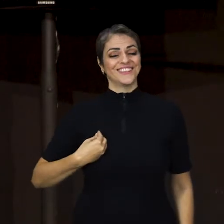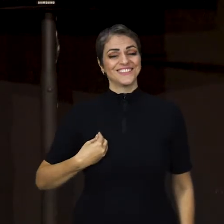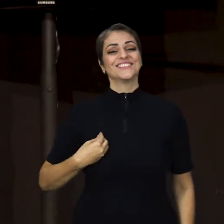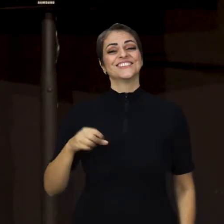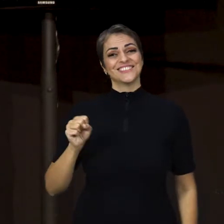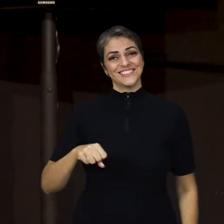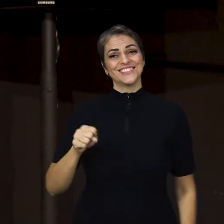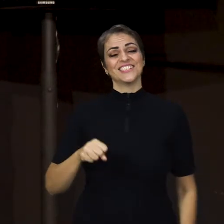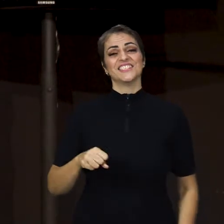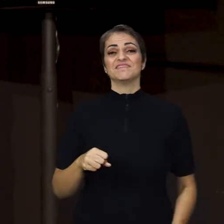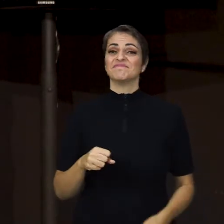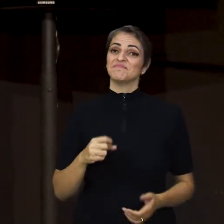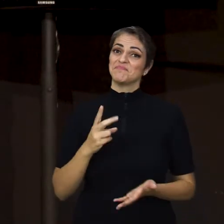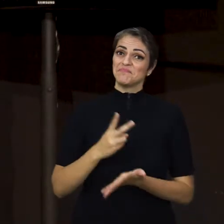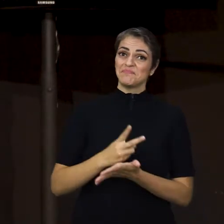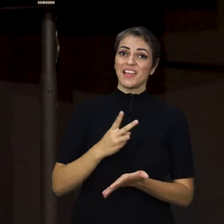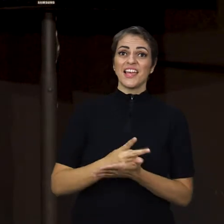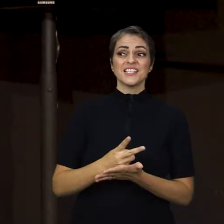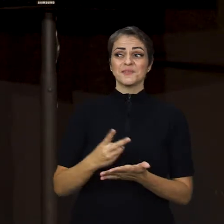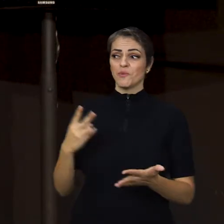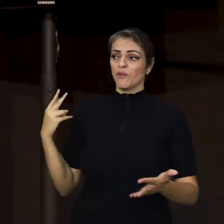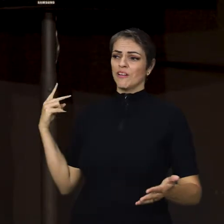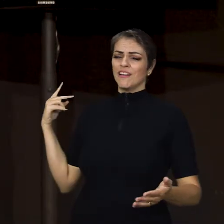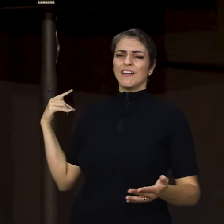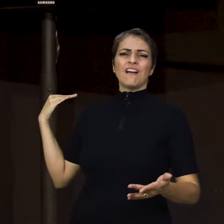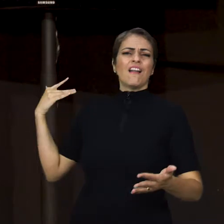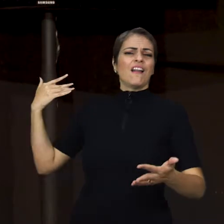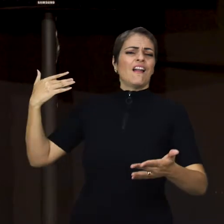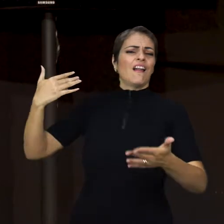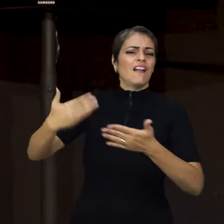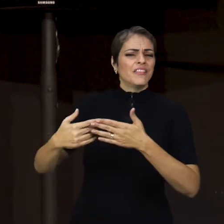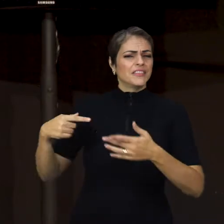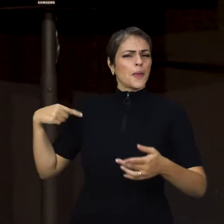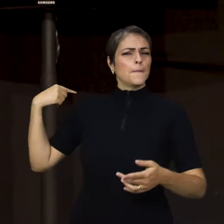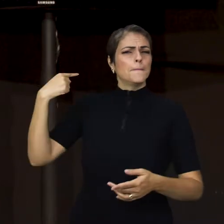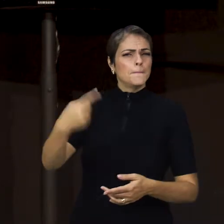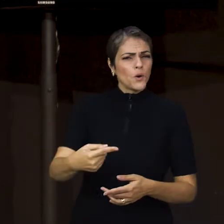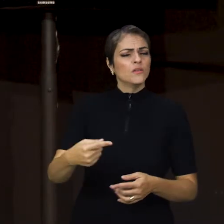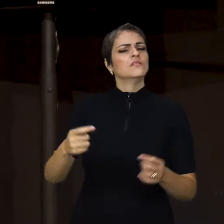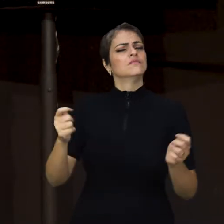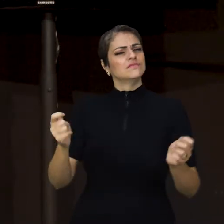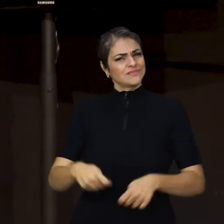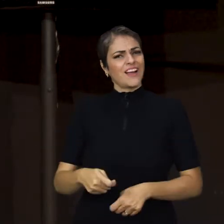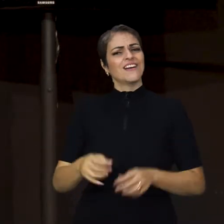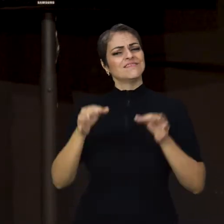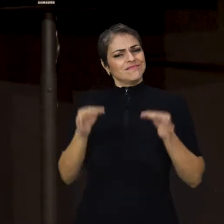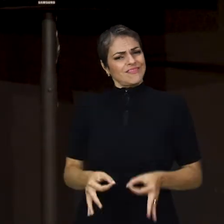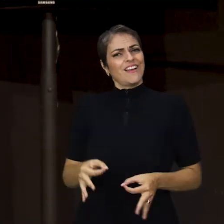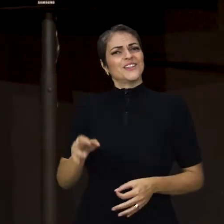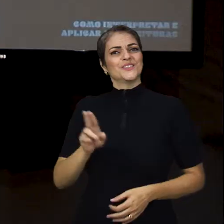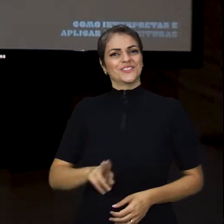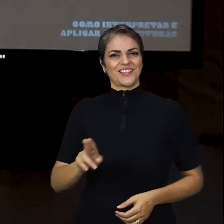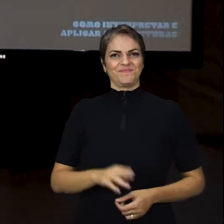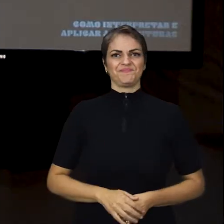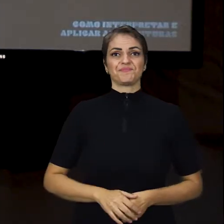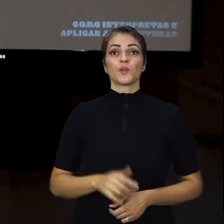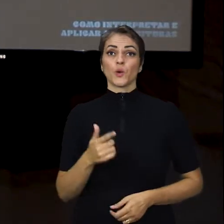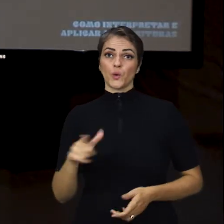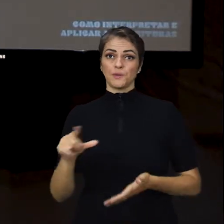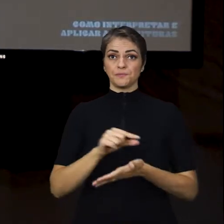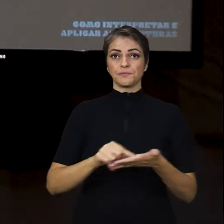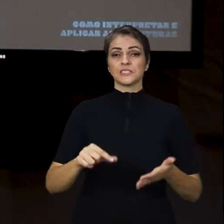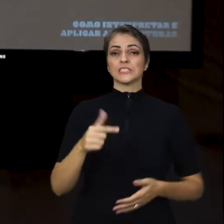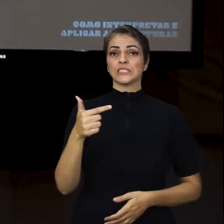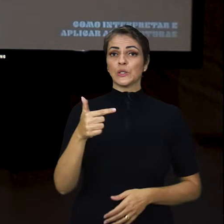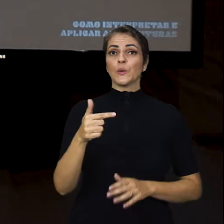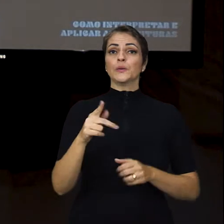nos nossos dias, tanto tempo depois desse texto ter sido originalmente escrito. Agora vamos para outro texto, 2 Pedro, no capítulo 1, verso 21,